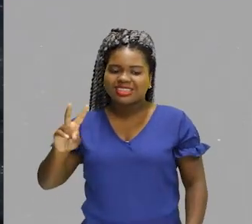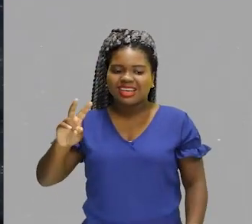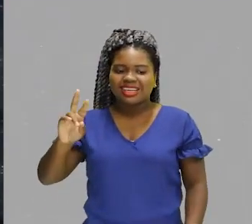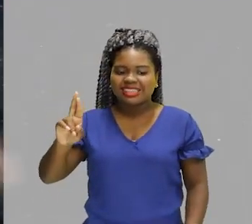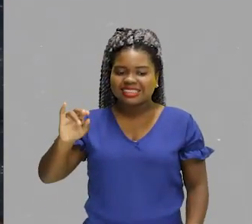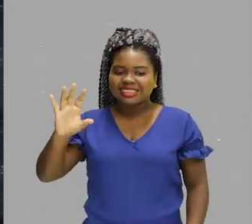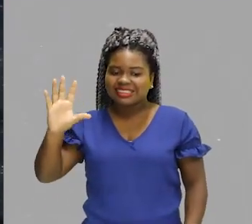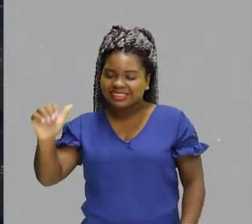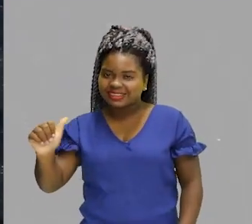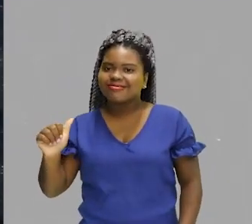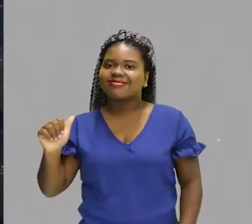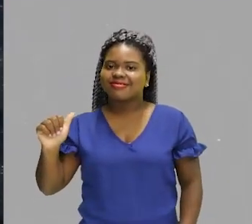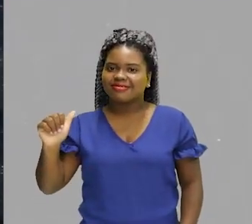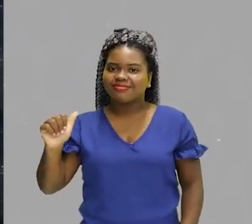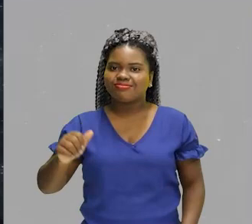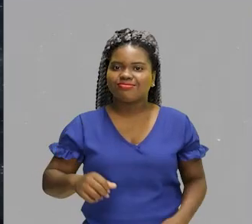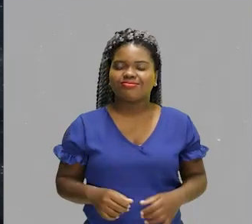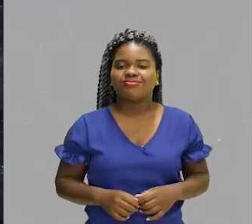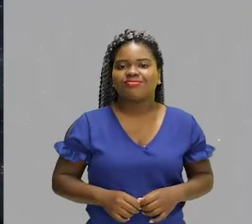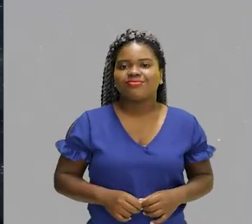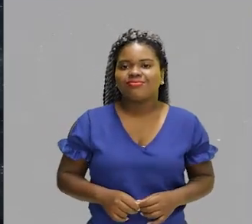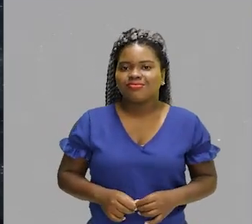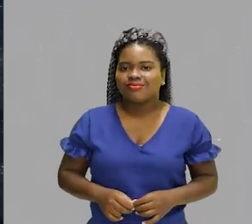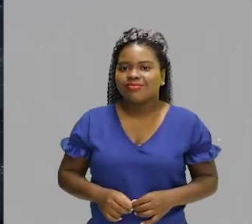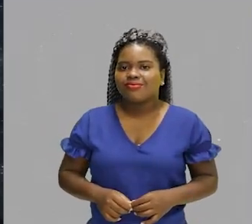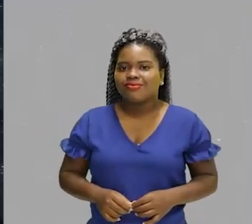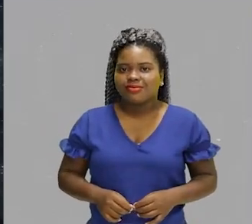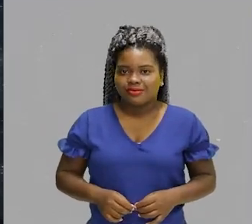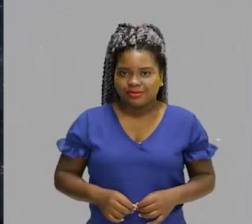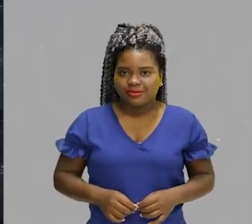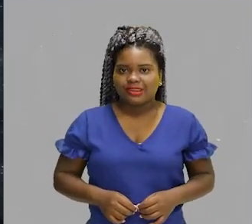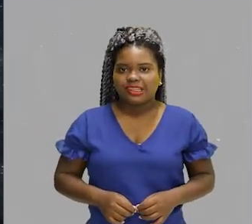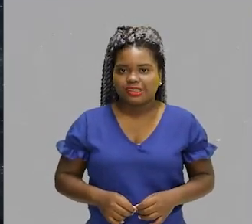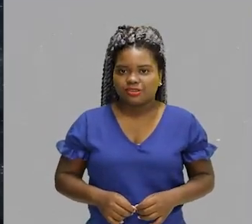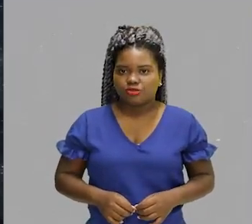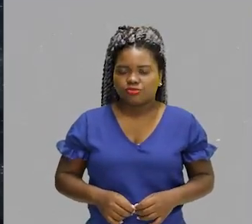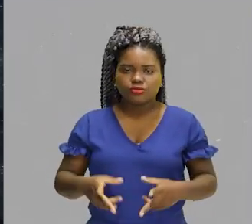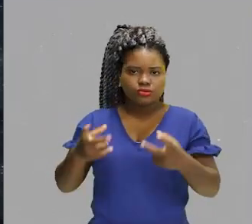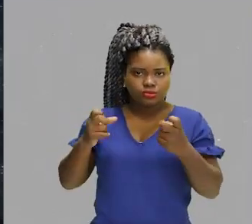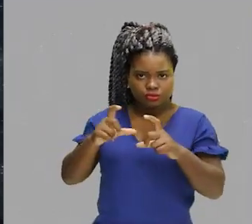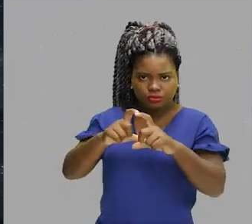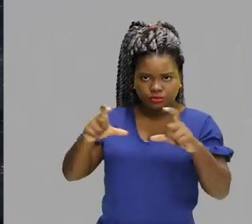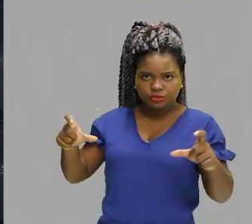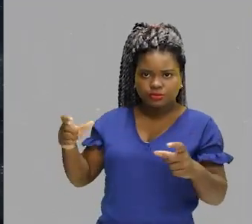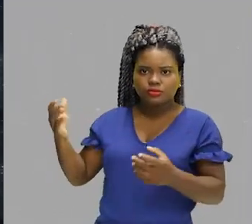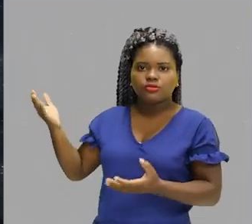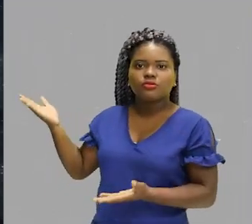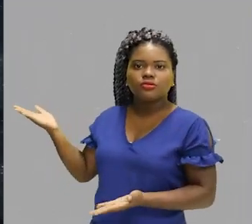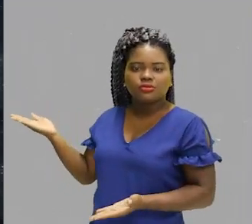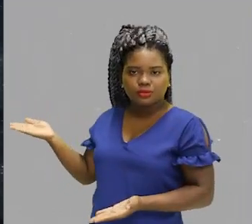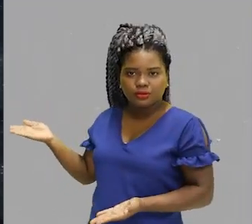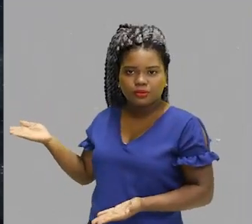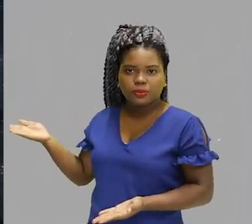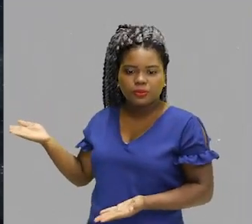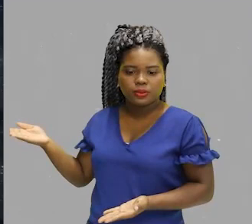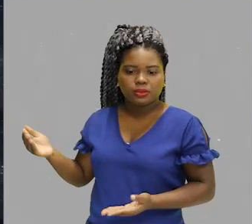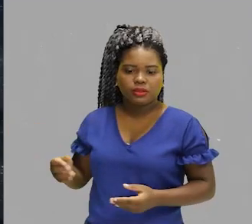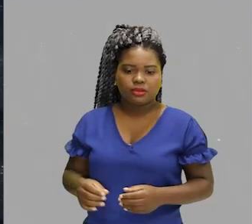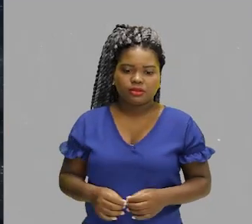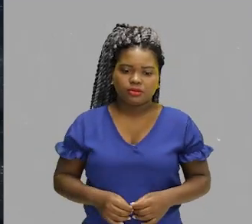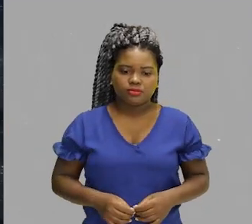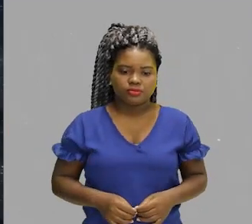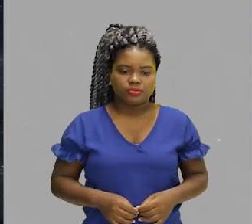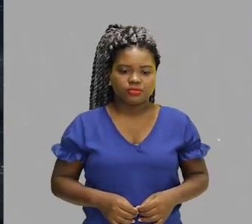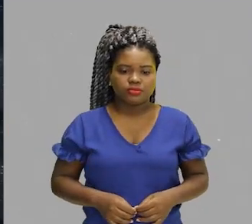em Costa Rica 2 meses. Faz 2 meses que vivo na Costa